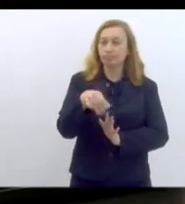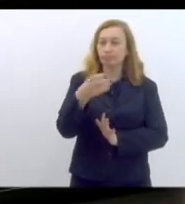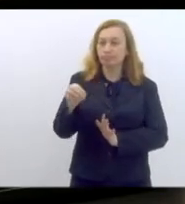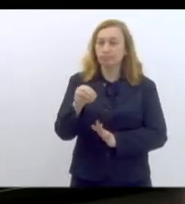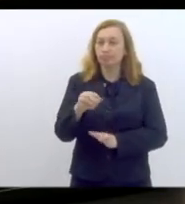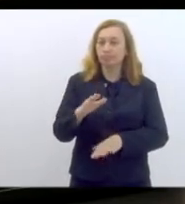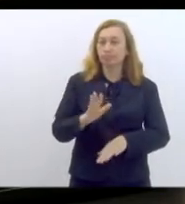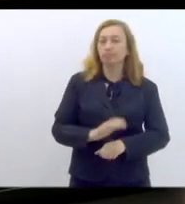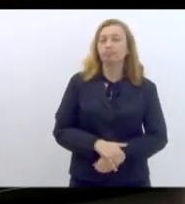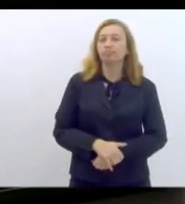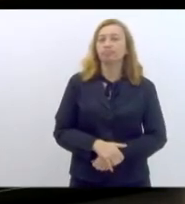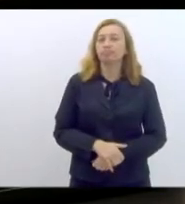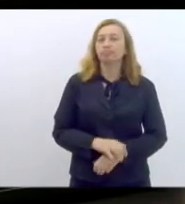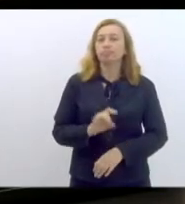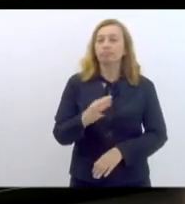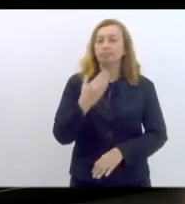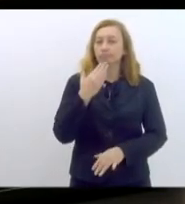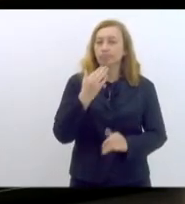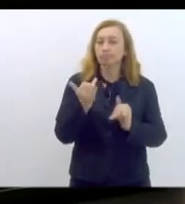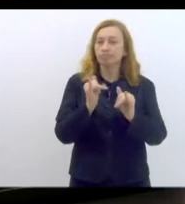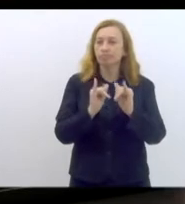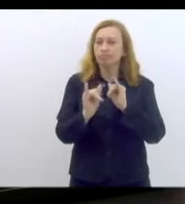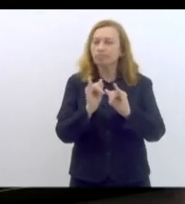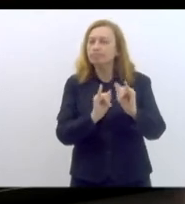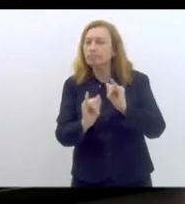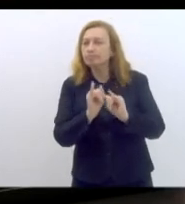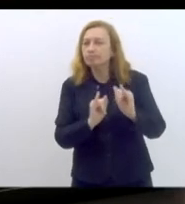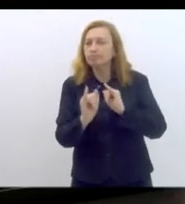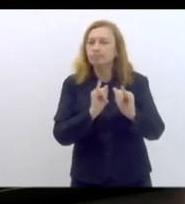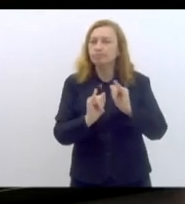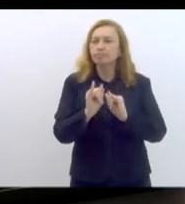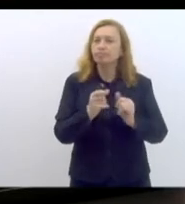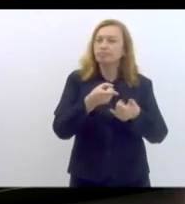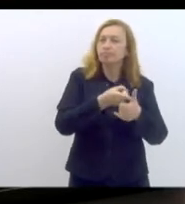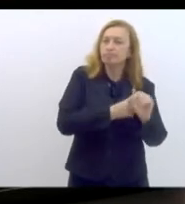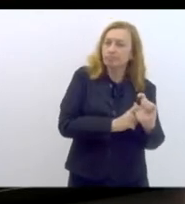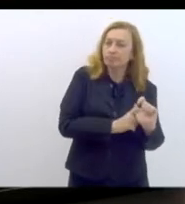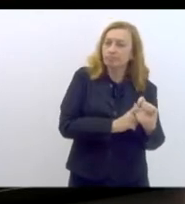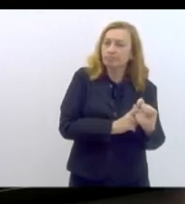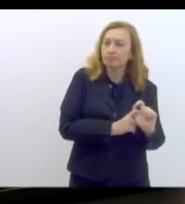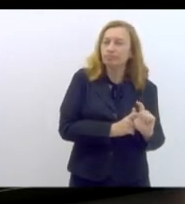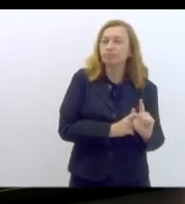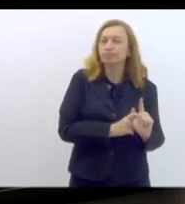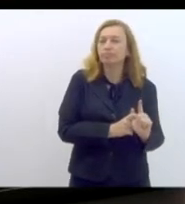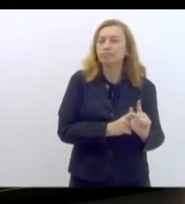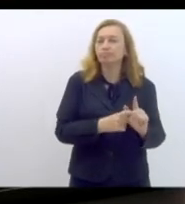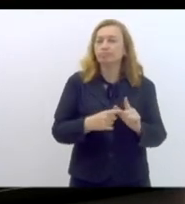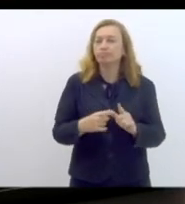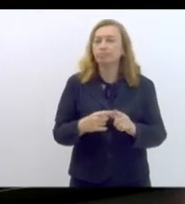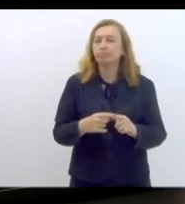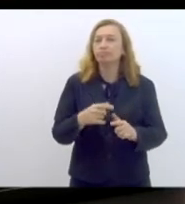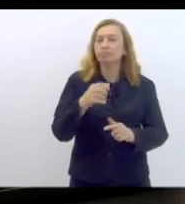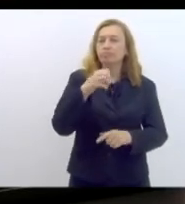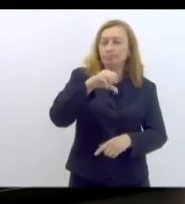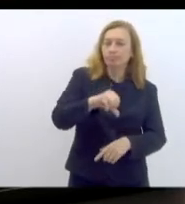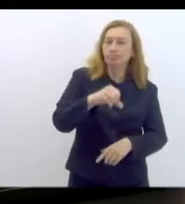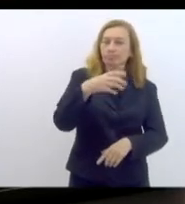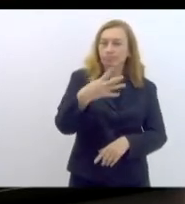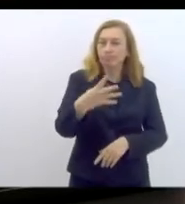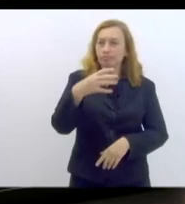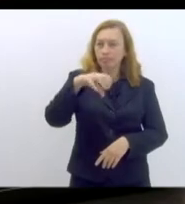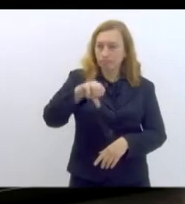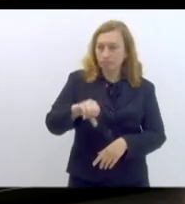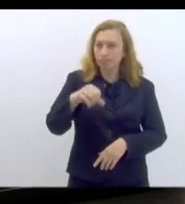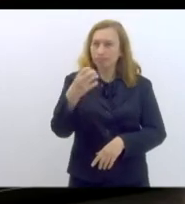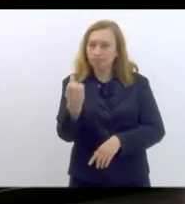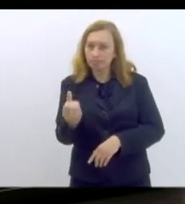Tá? Na verdade, só pedindo informações da dívida, questão de conciliação da 9496, que a gente encaminhou